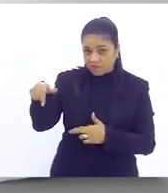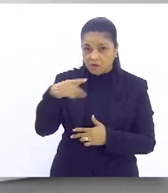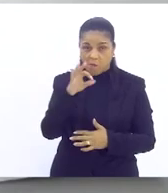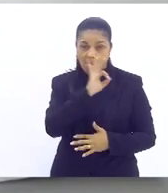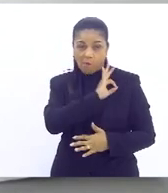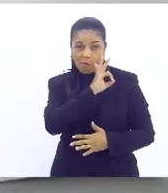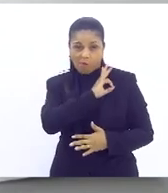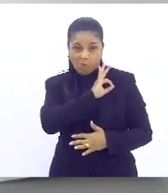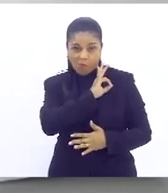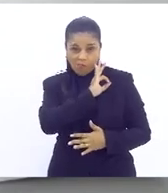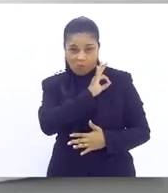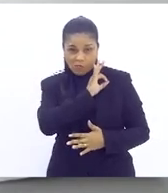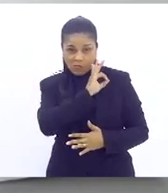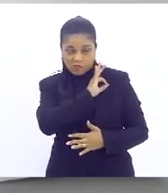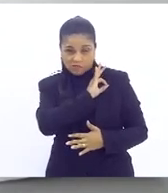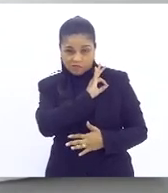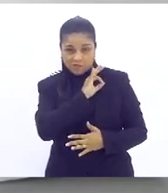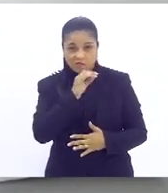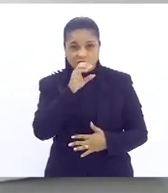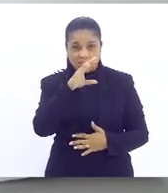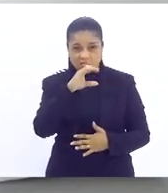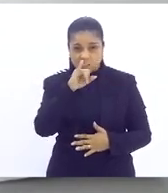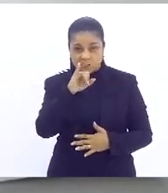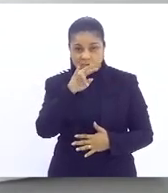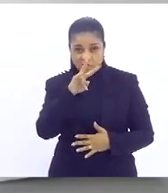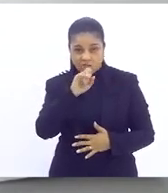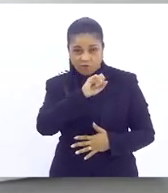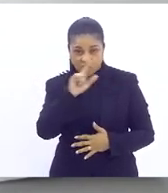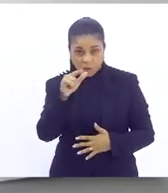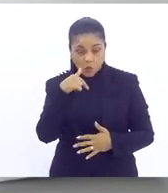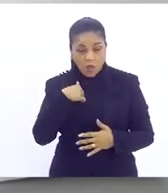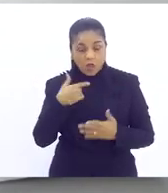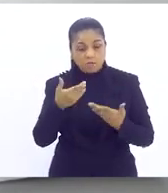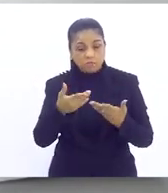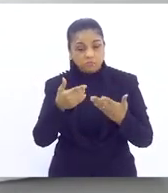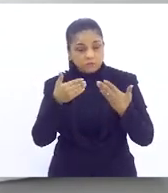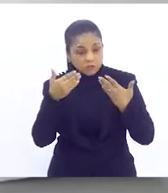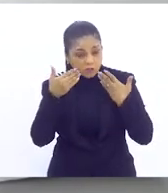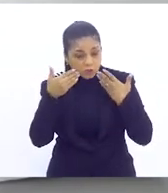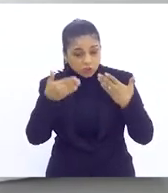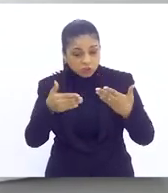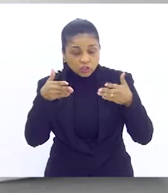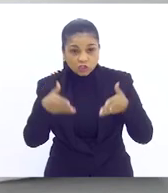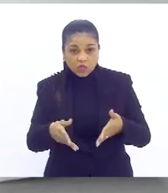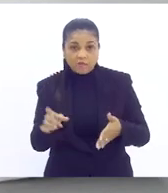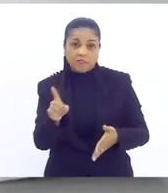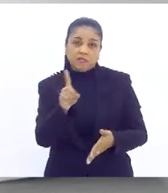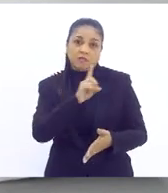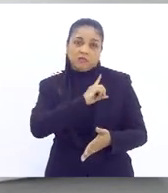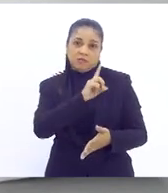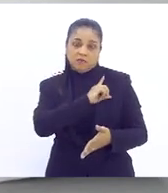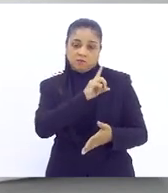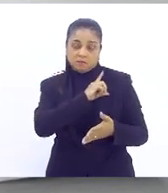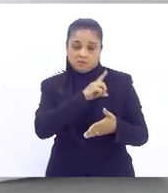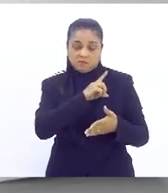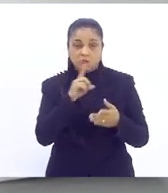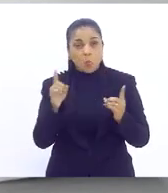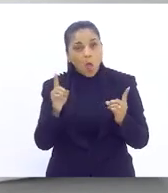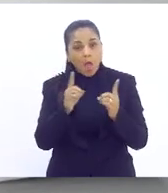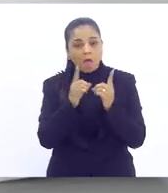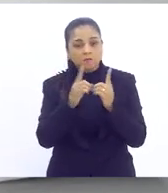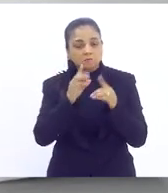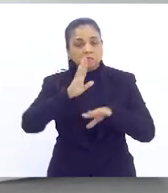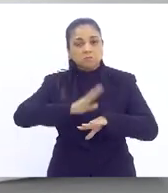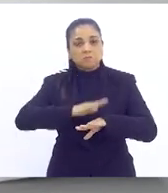o cartão de visitas da Polícia Civil era o momento que a pessoa chegava na delegacia para ter o seu atendimento naquele momento